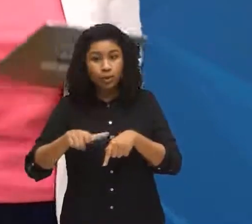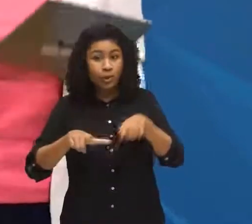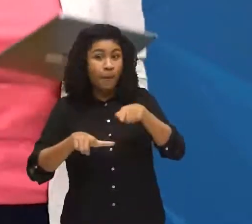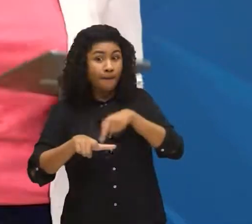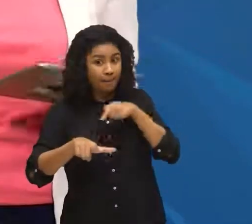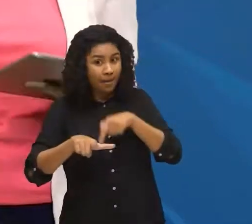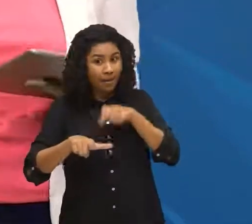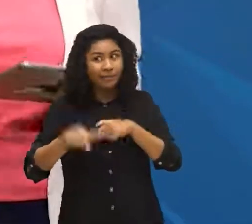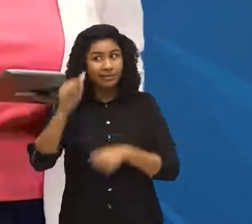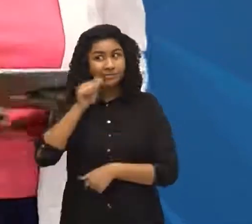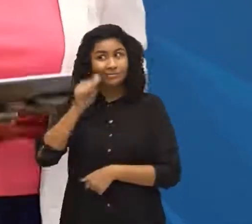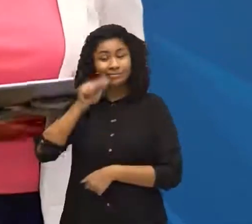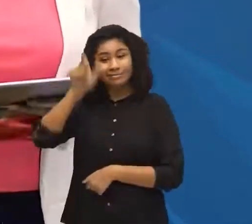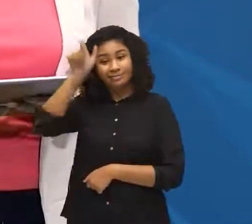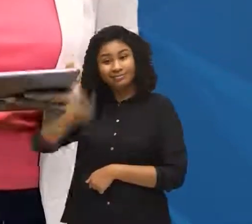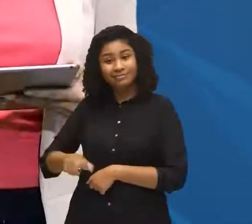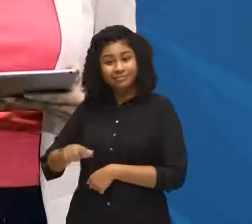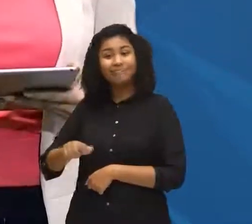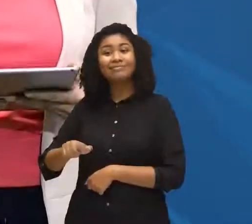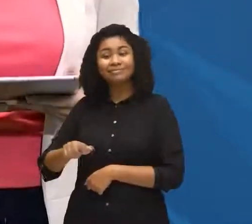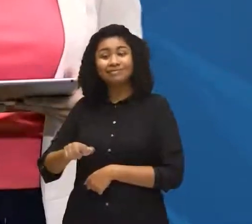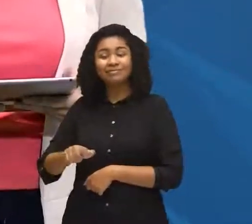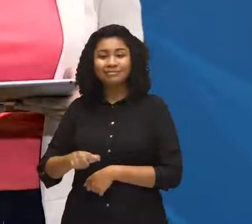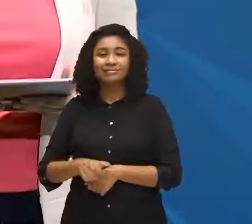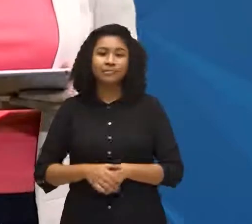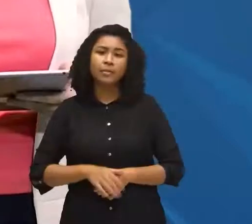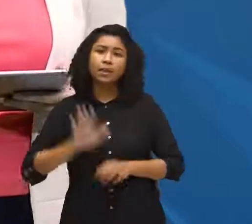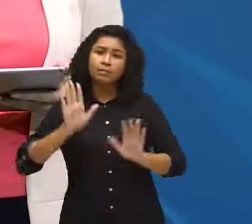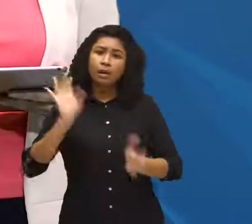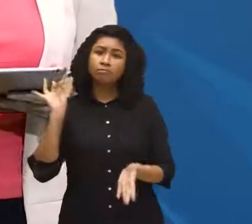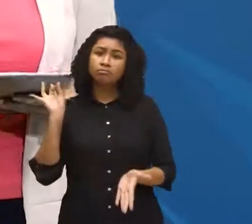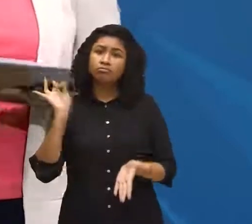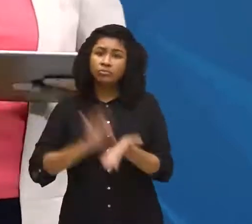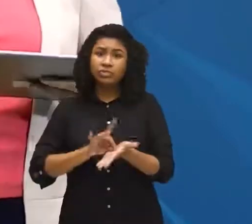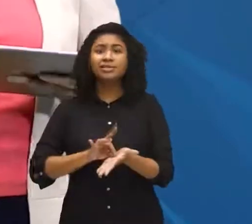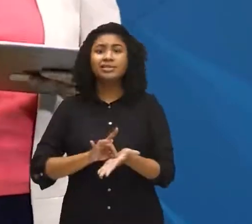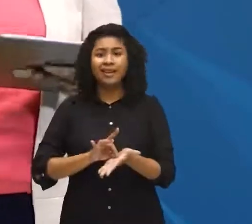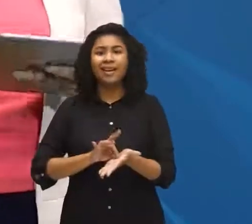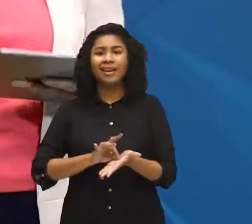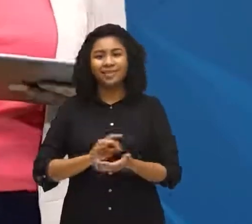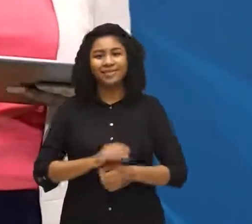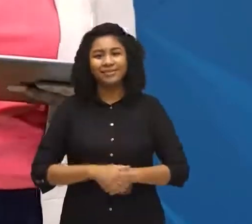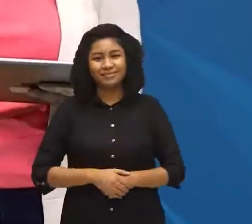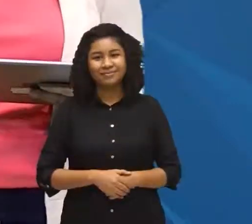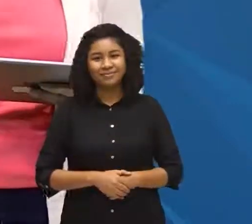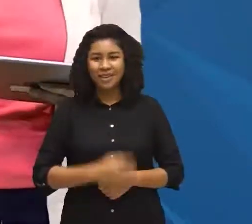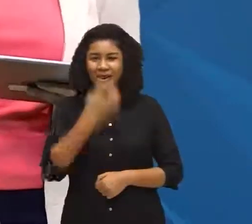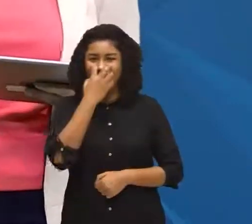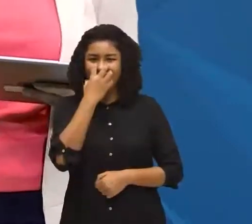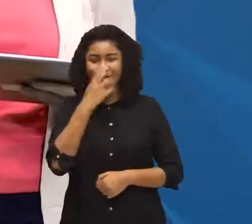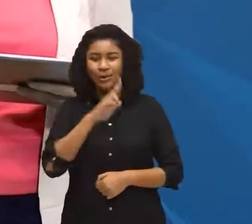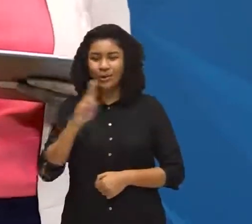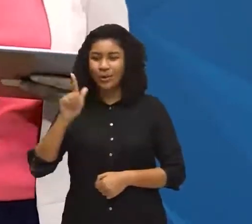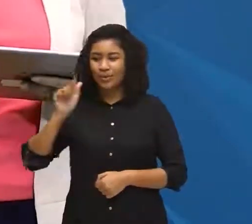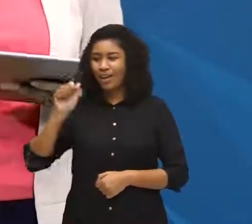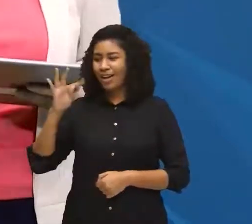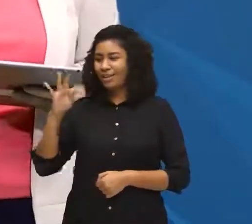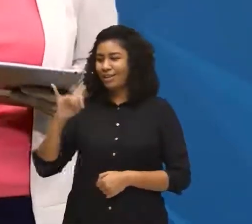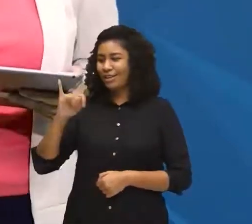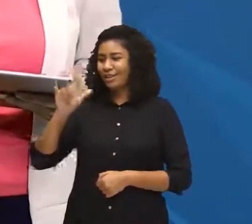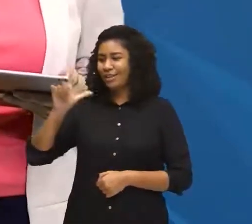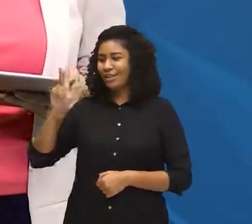causou grandes danos, mas é fato, é verdade, tá bom? Um cachorro chamado Gatilho atirou na própria